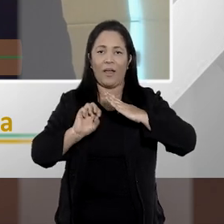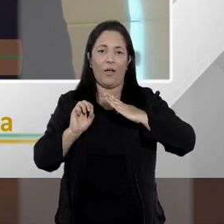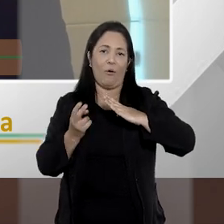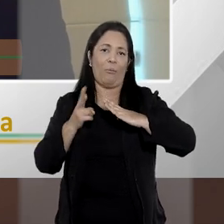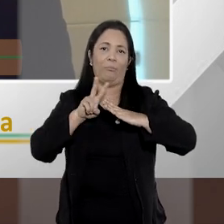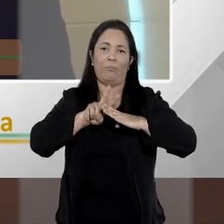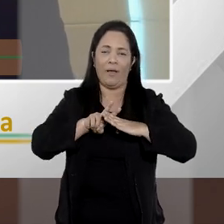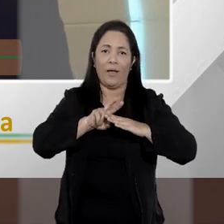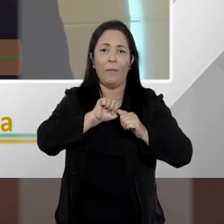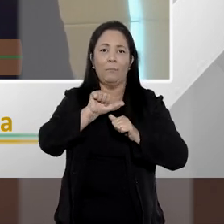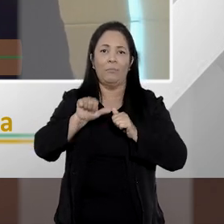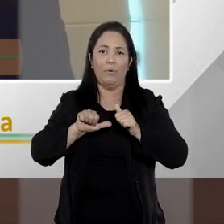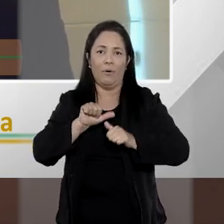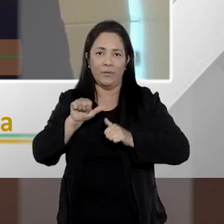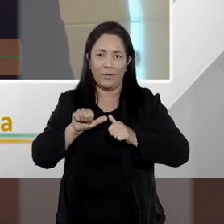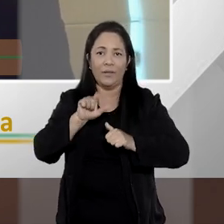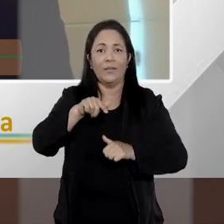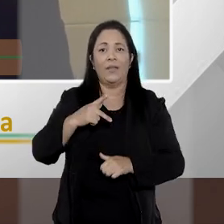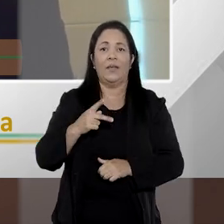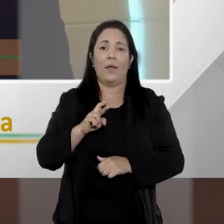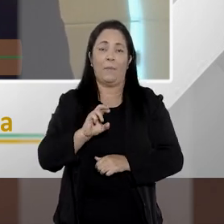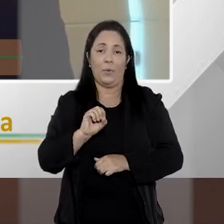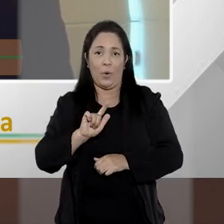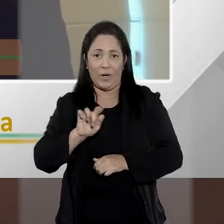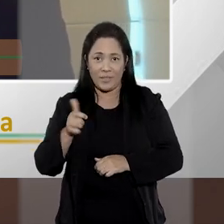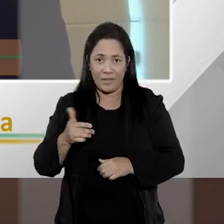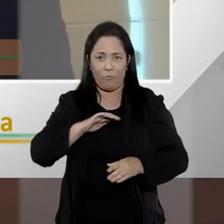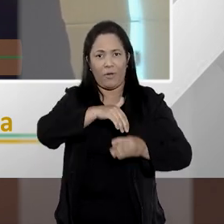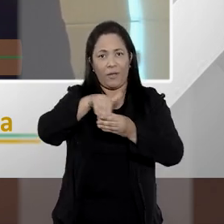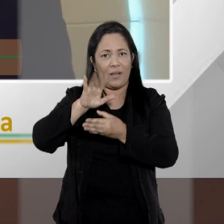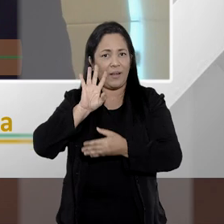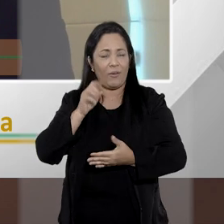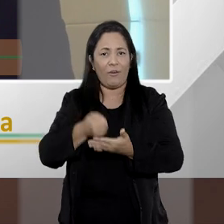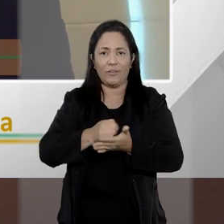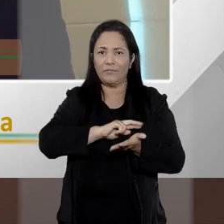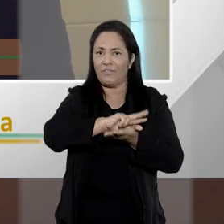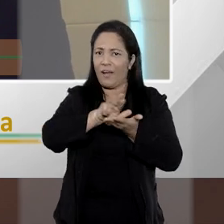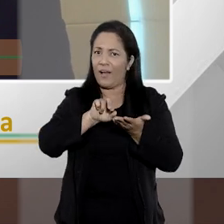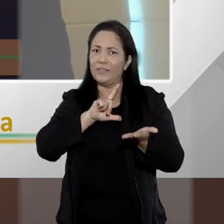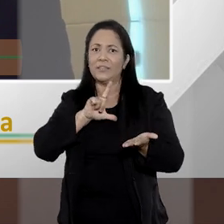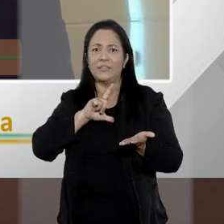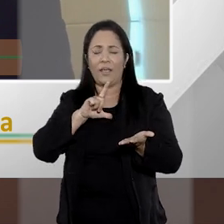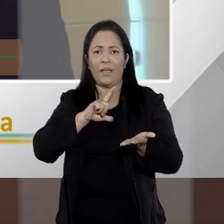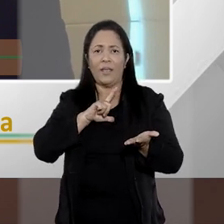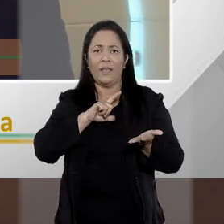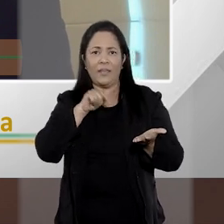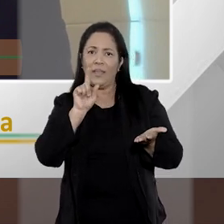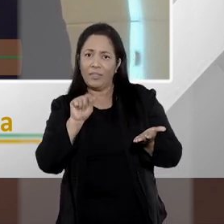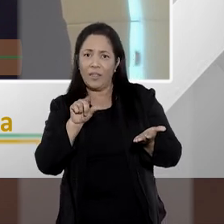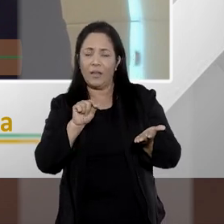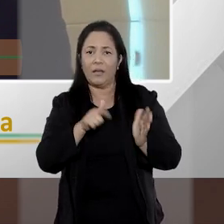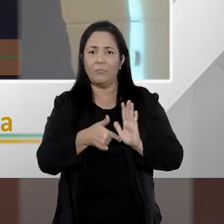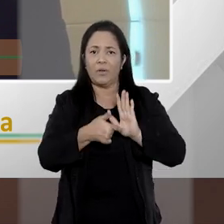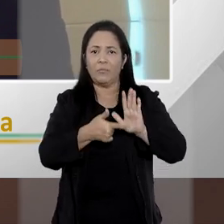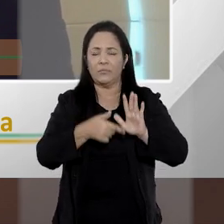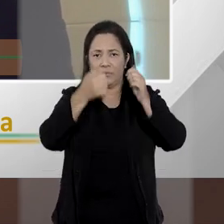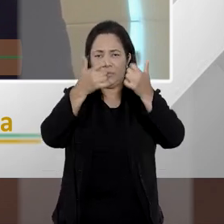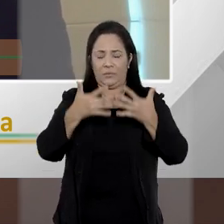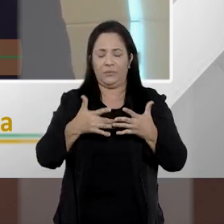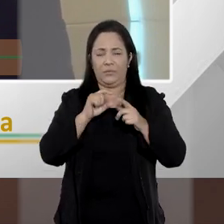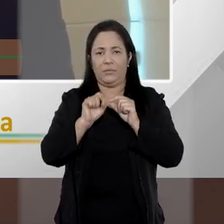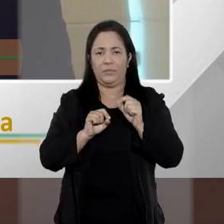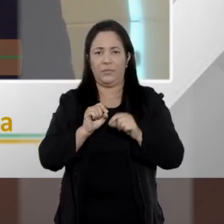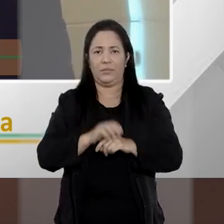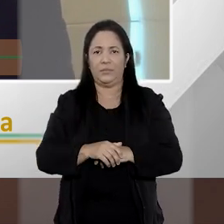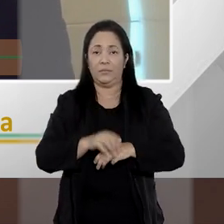que é bem importante, interessante, foi tratada, né, em vários acordos, aqui eu cito como representativo, né, desses tantos,